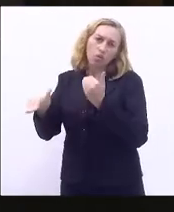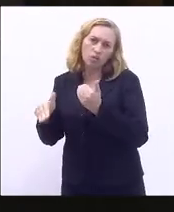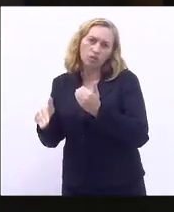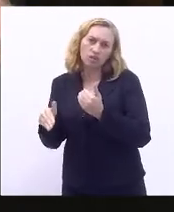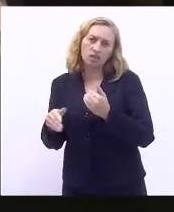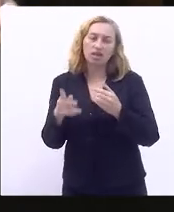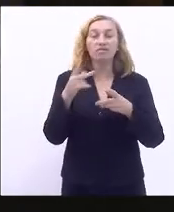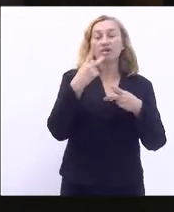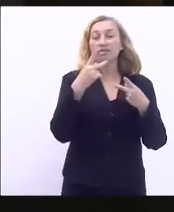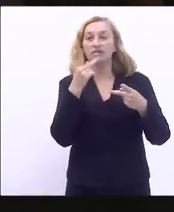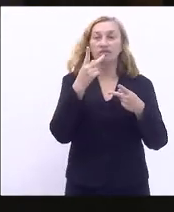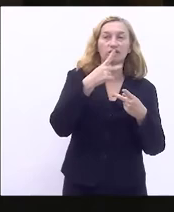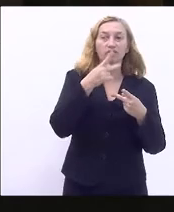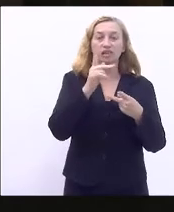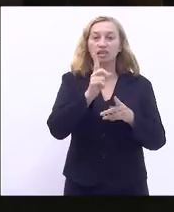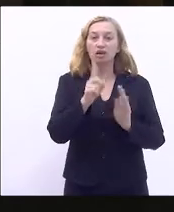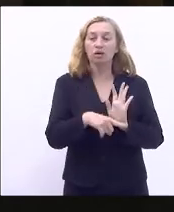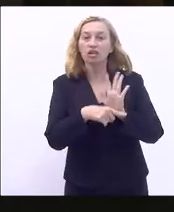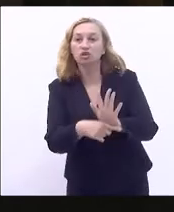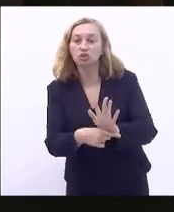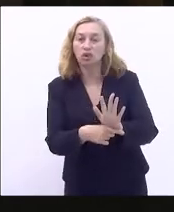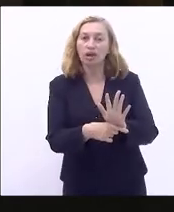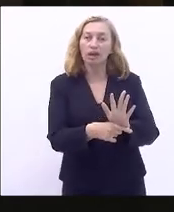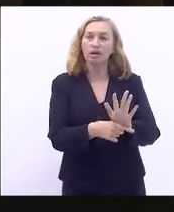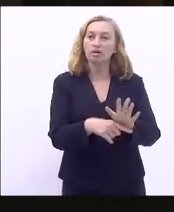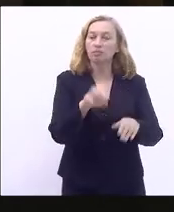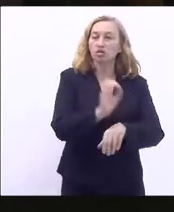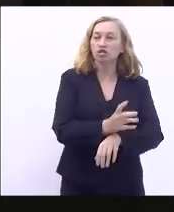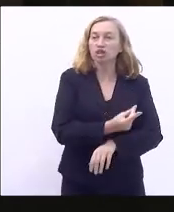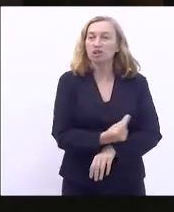não contribuiu para o Estado sair da crise que viveu.